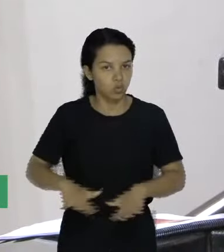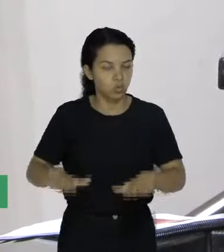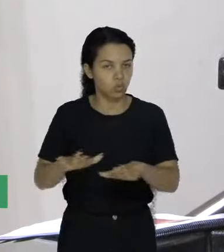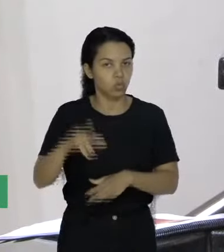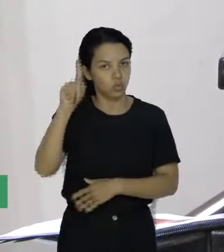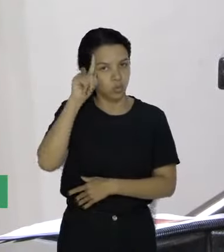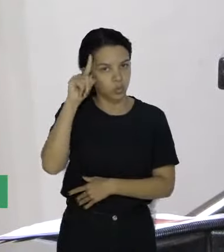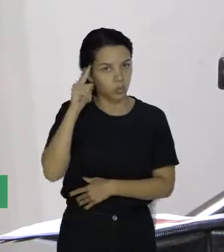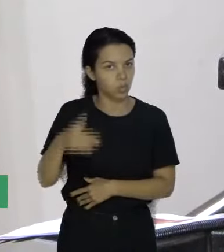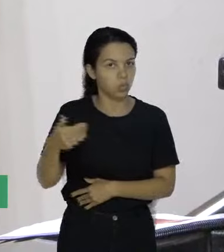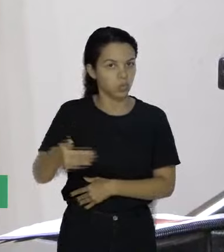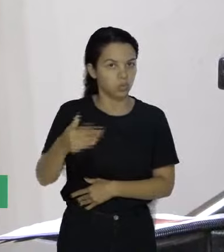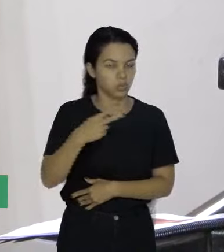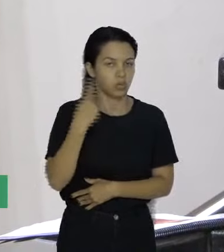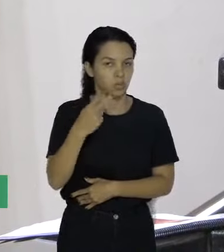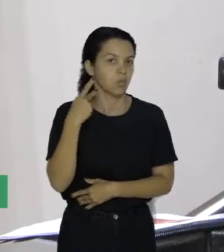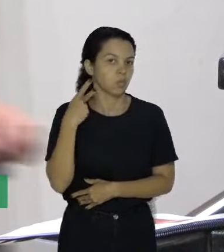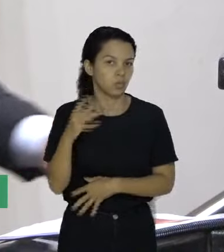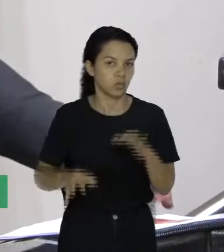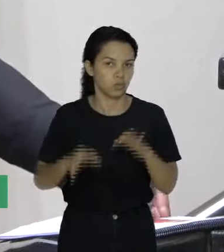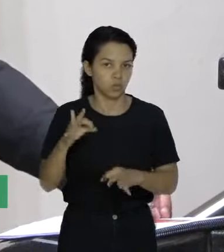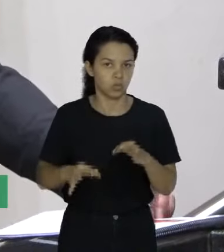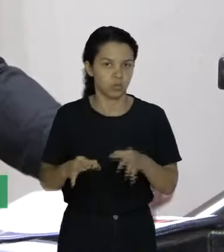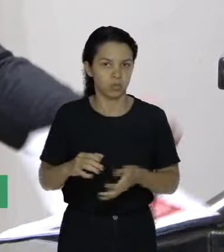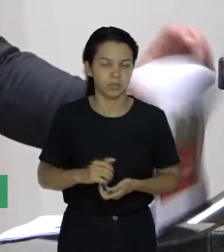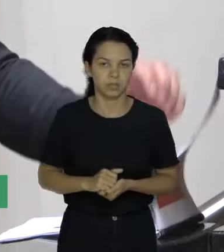nas promotorias de Justiça